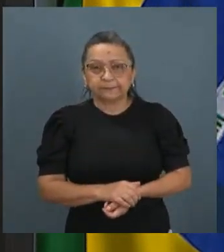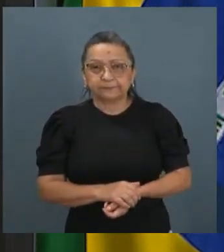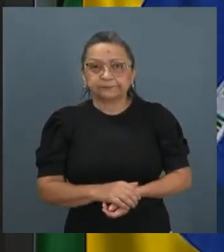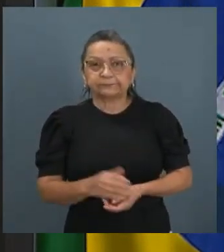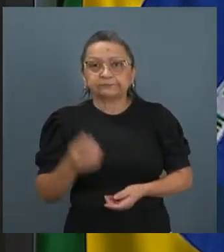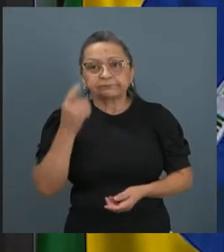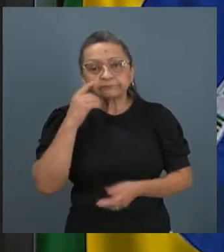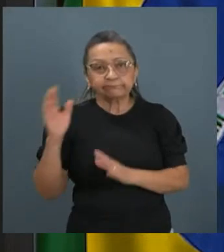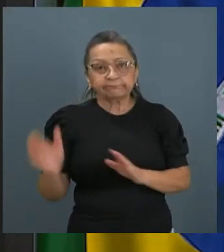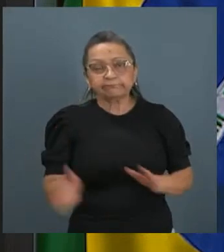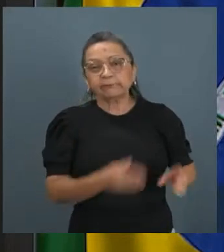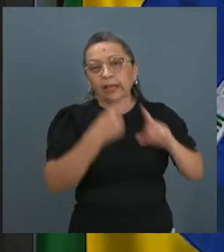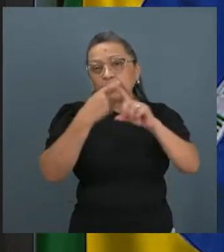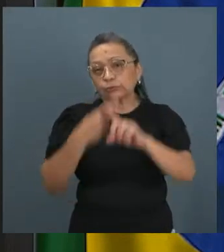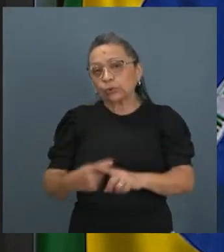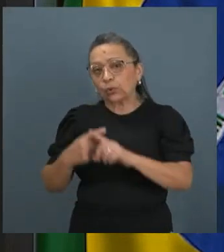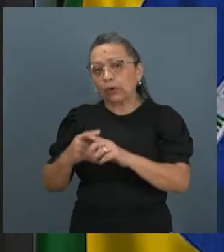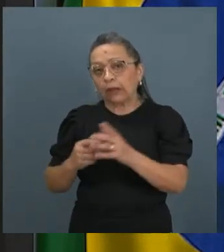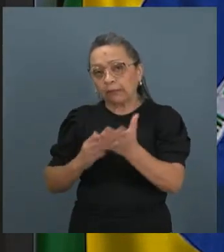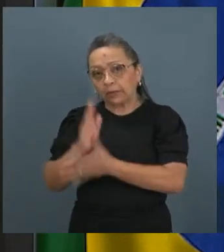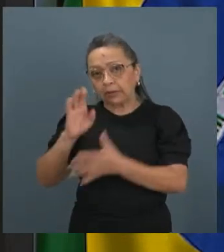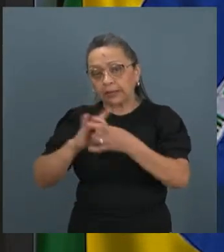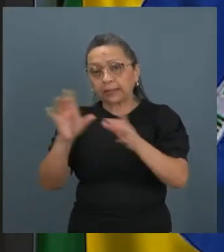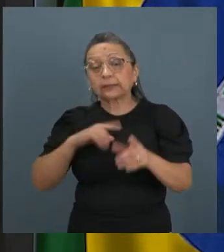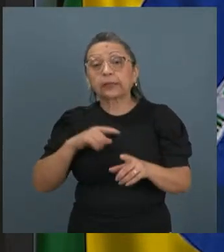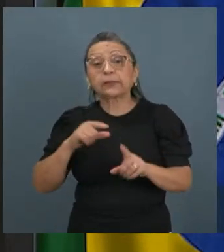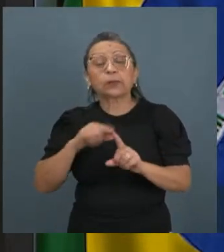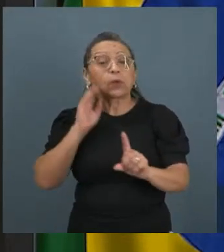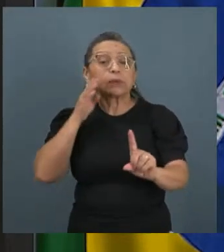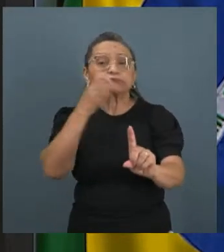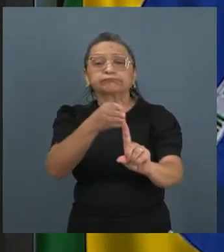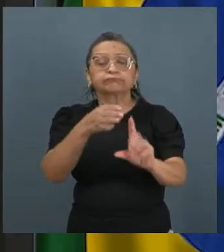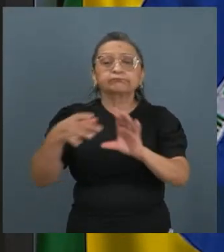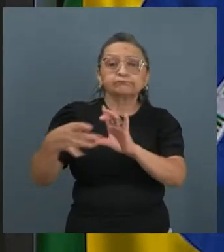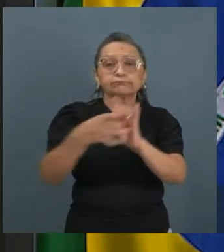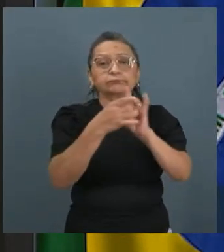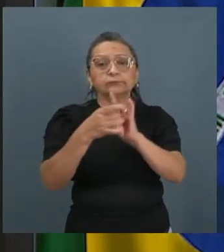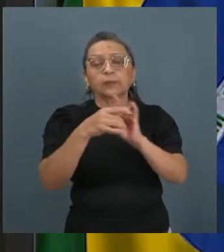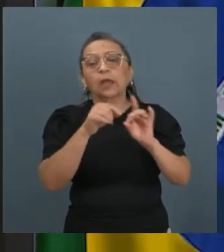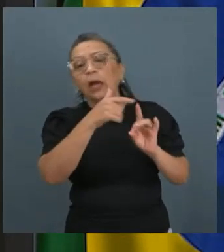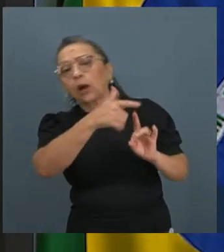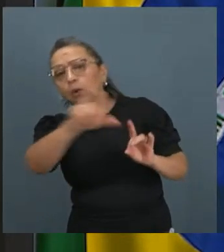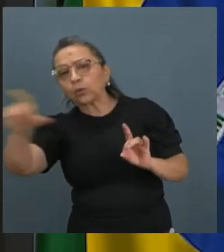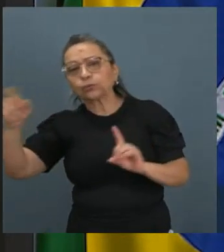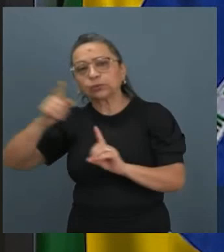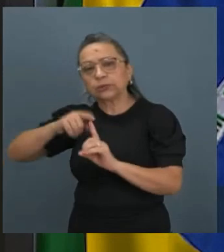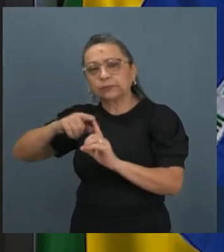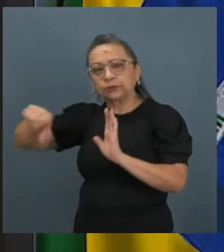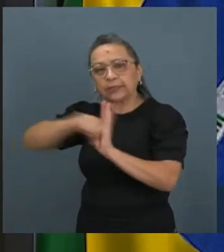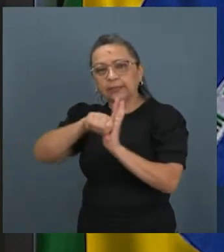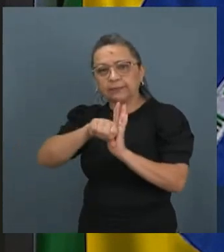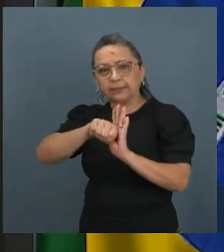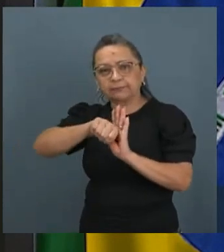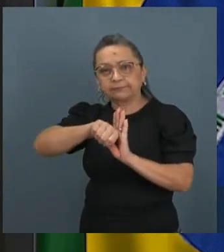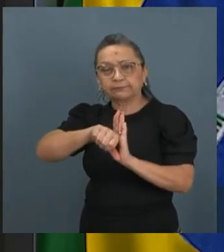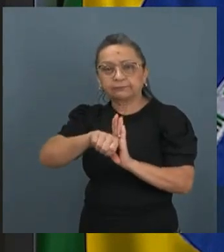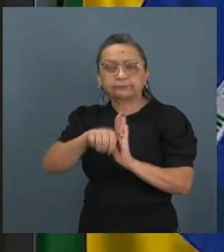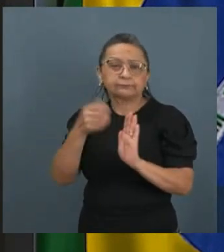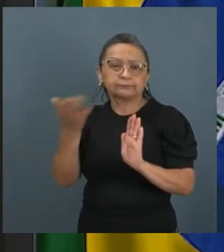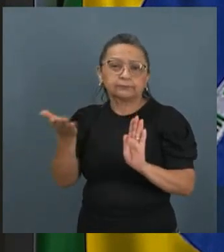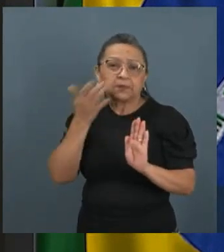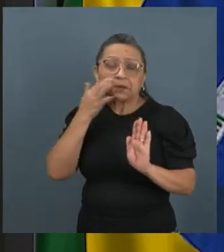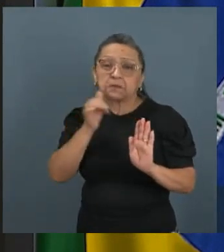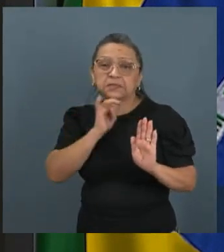A jogatina legalizada está também diretamente associada a outros crimes, como,